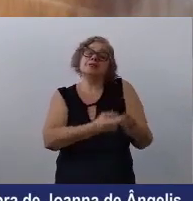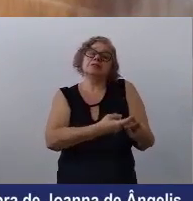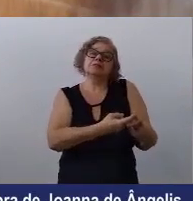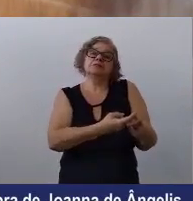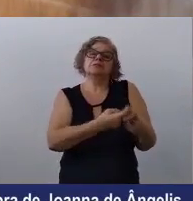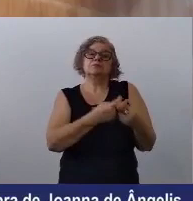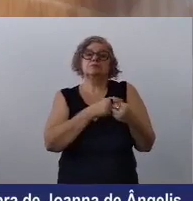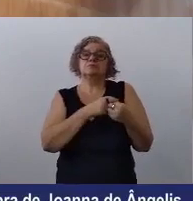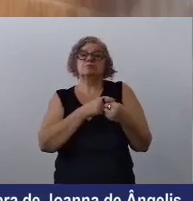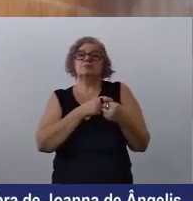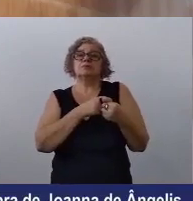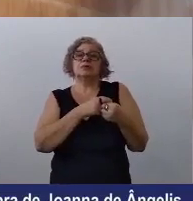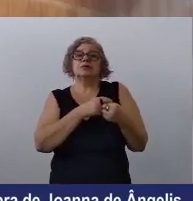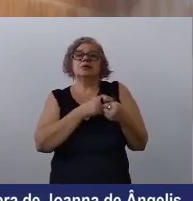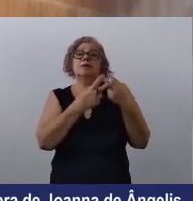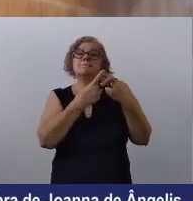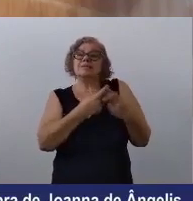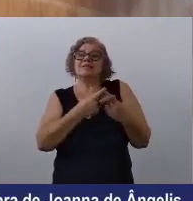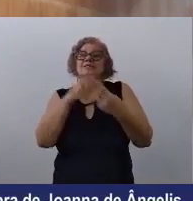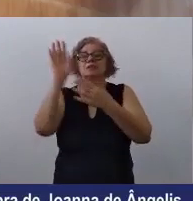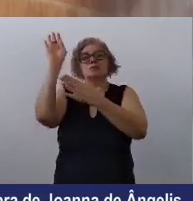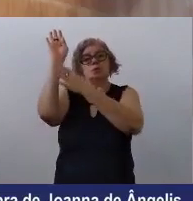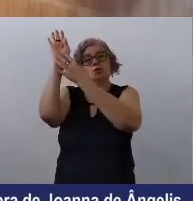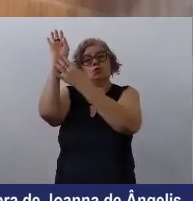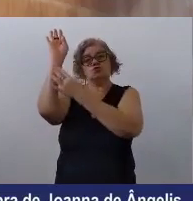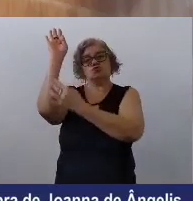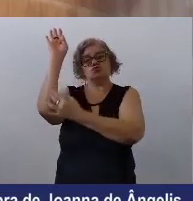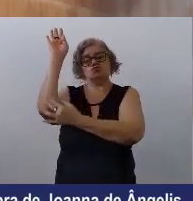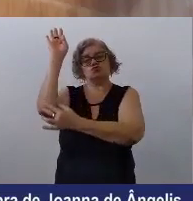e aprisionada num poste